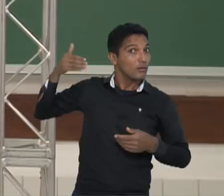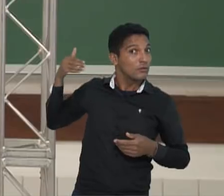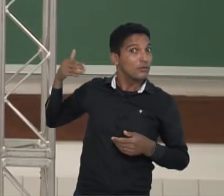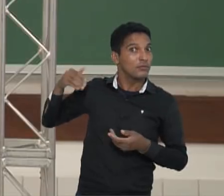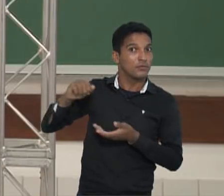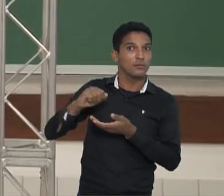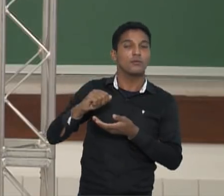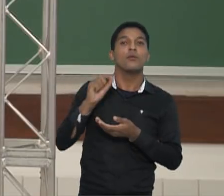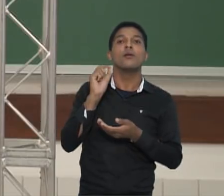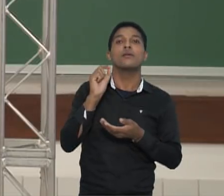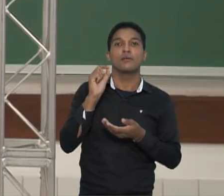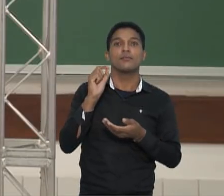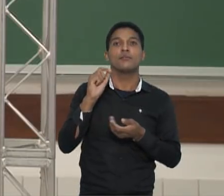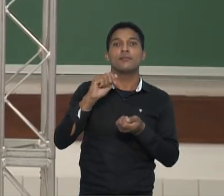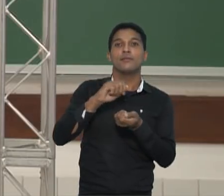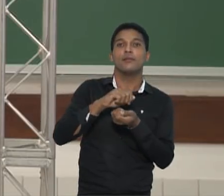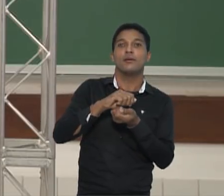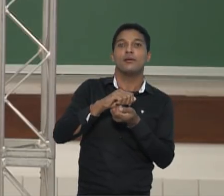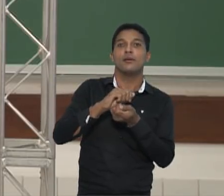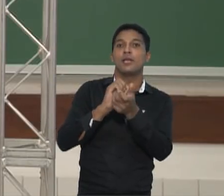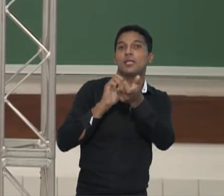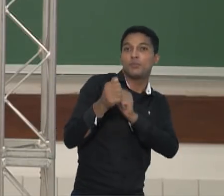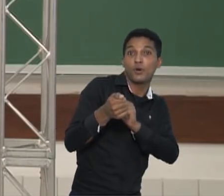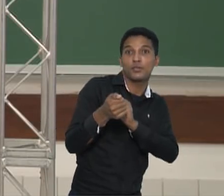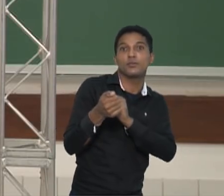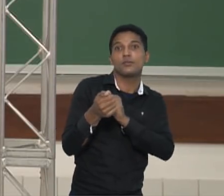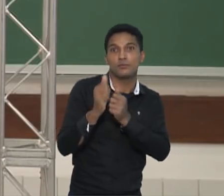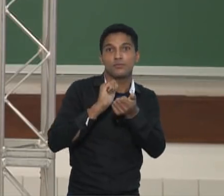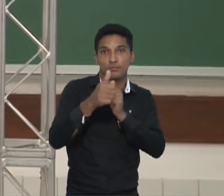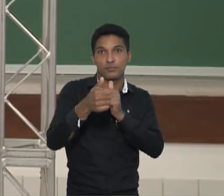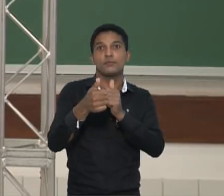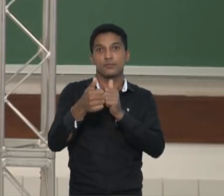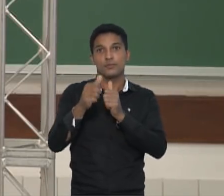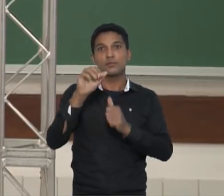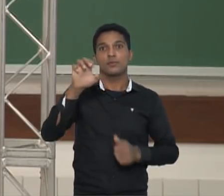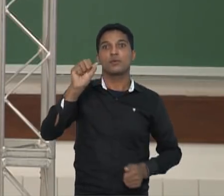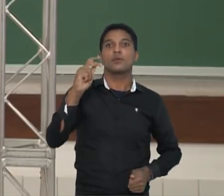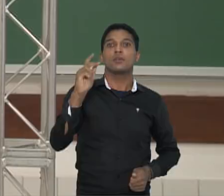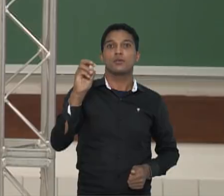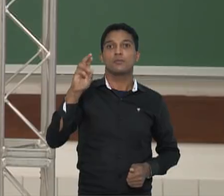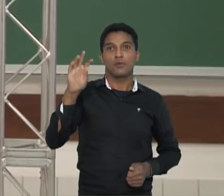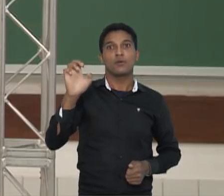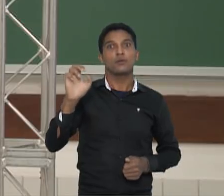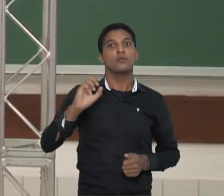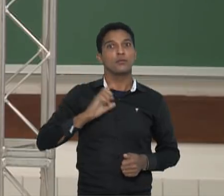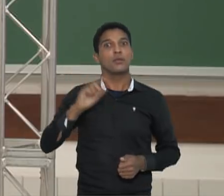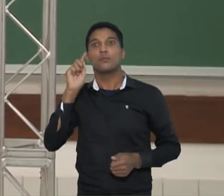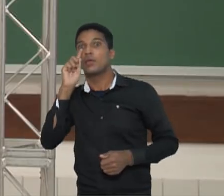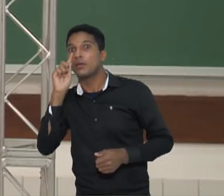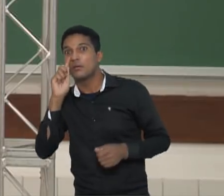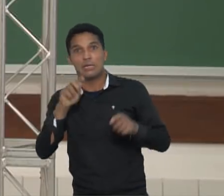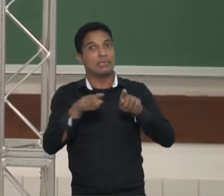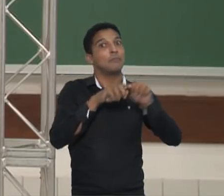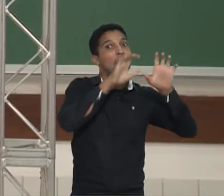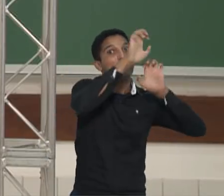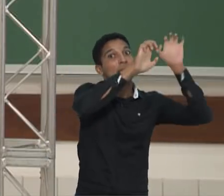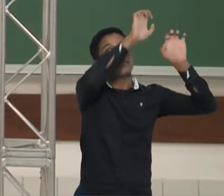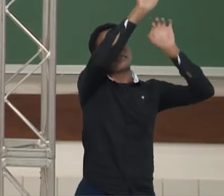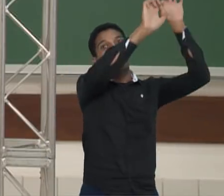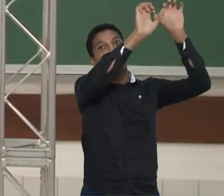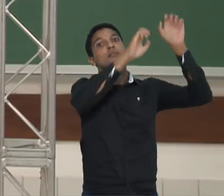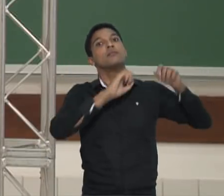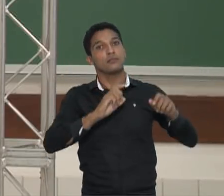atividades de aventura, a escalada também existe um certo risco, há um certo perigo. Então,